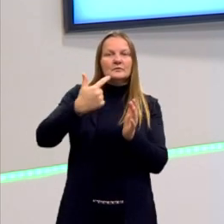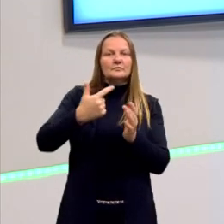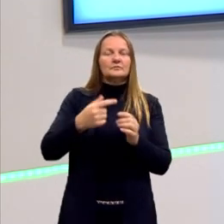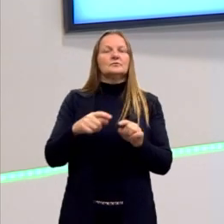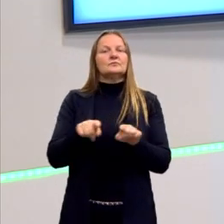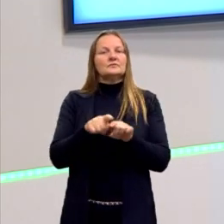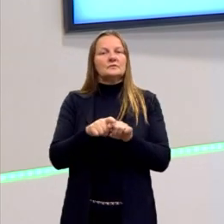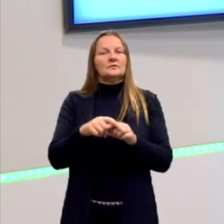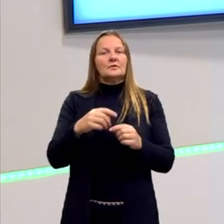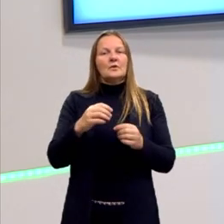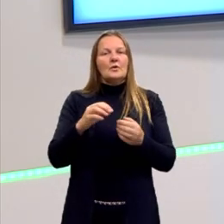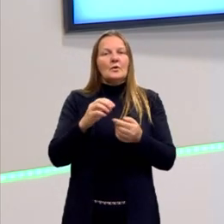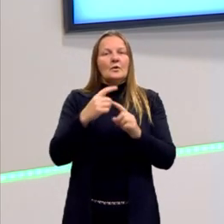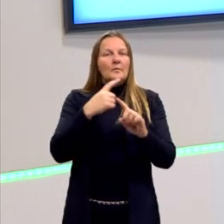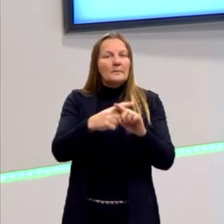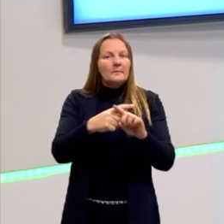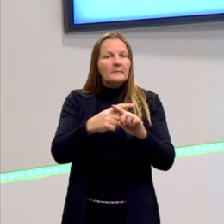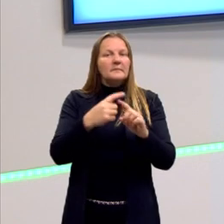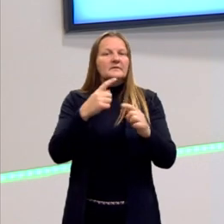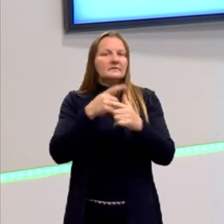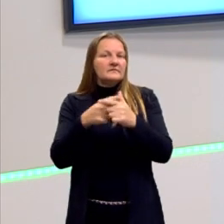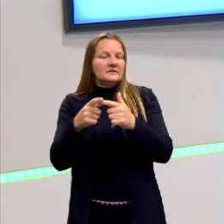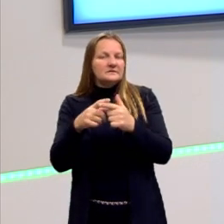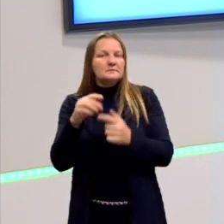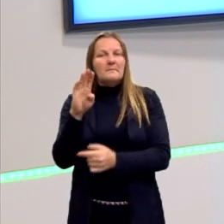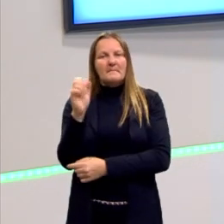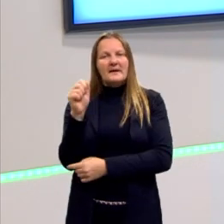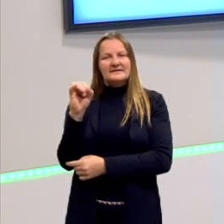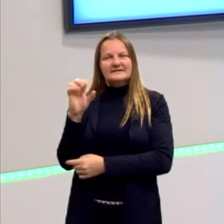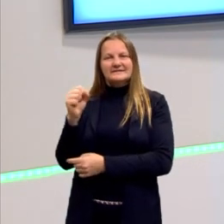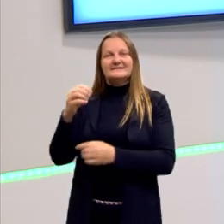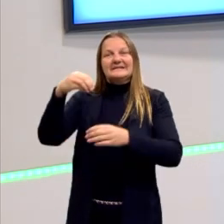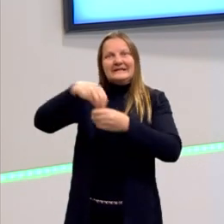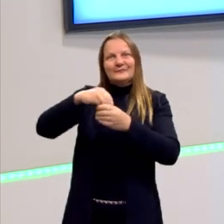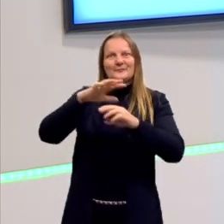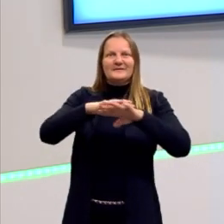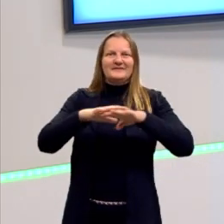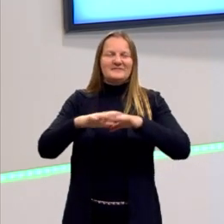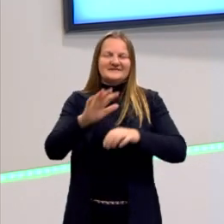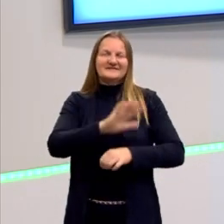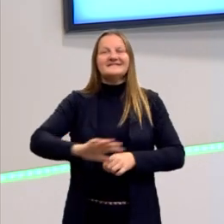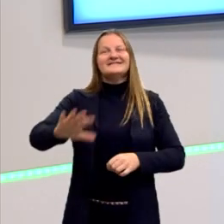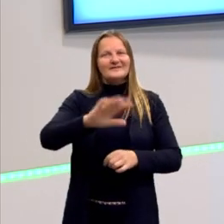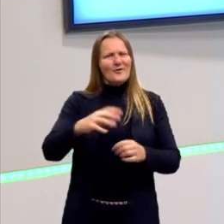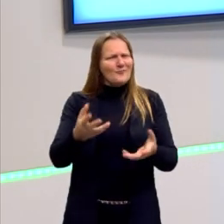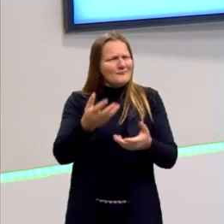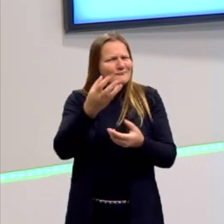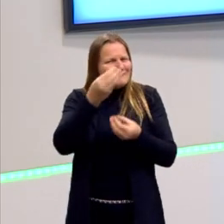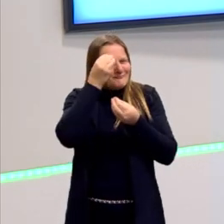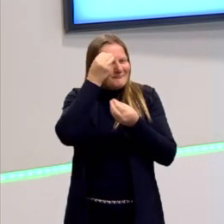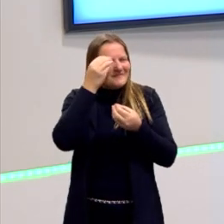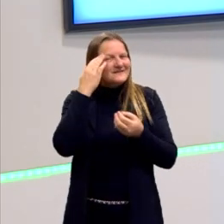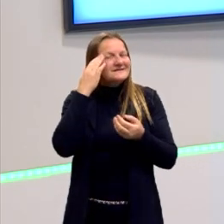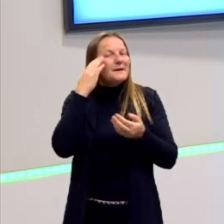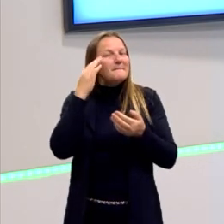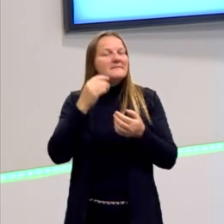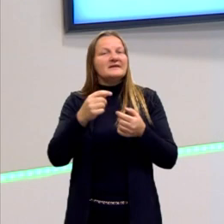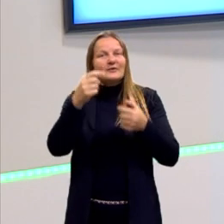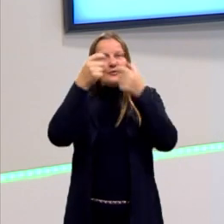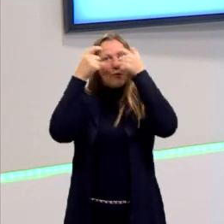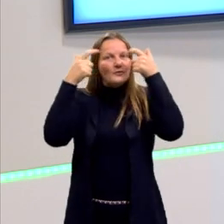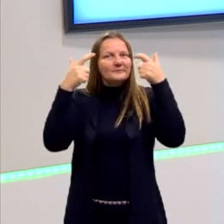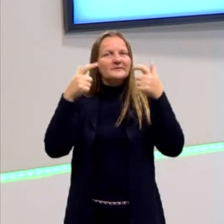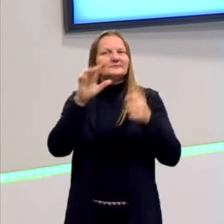grau as operações básicas da matemática né então é muito importante ter domínio de todos esses conhecimentos